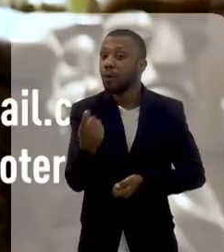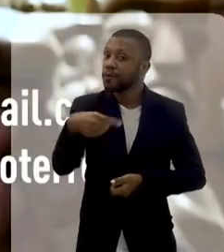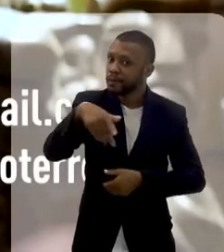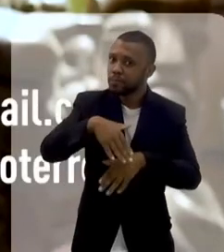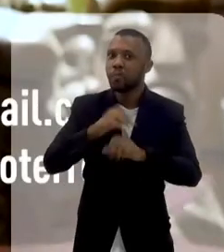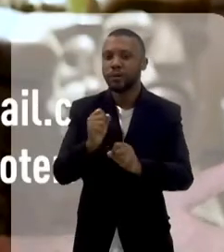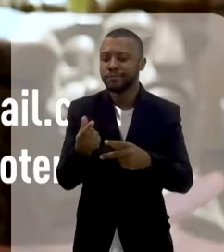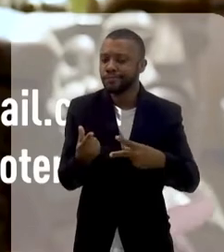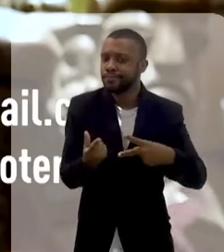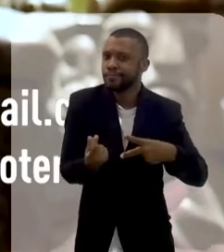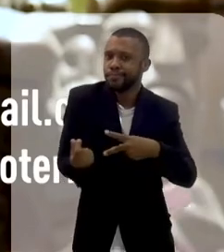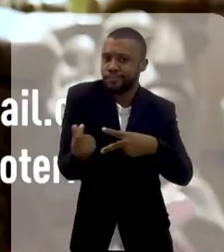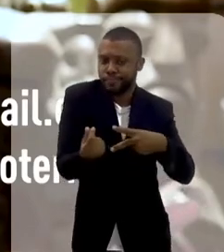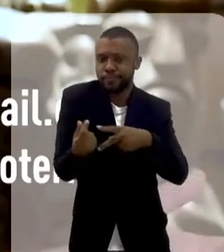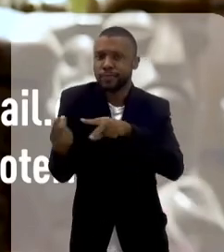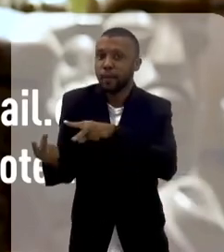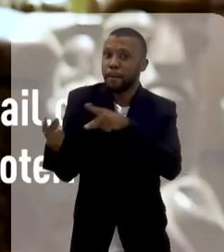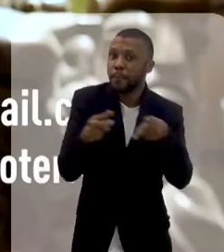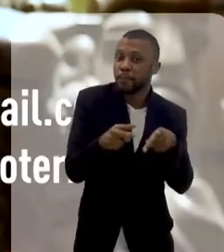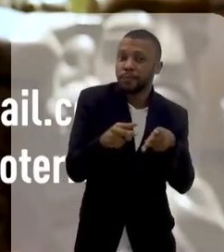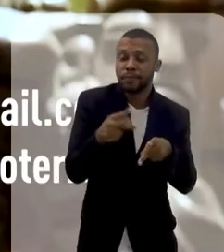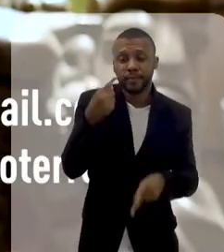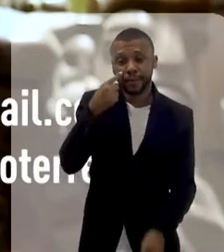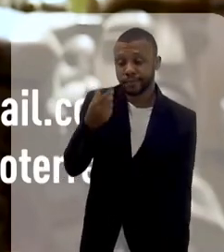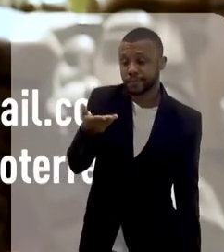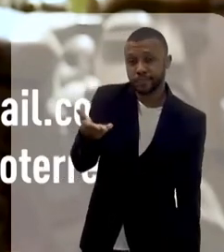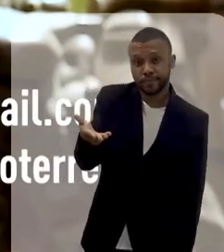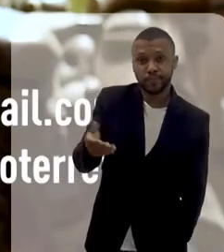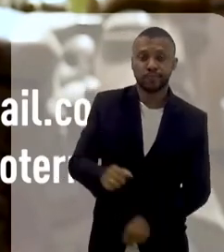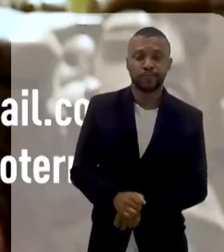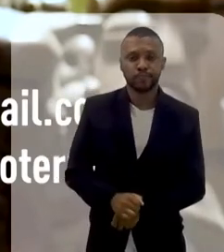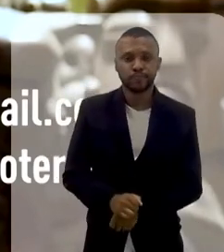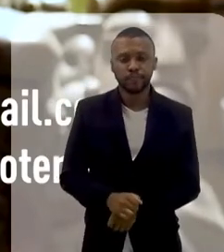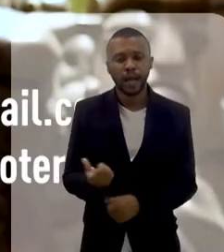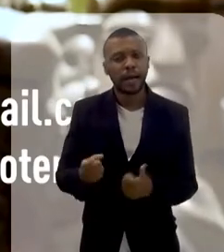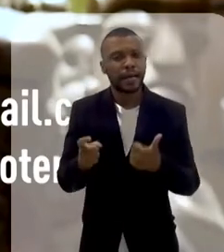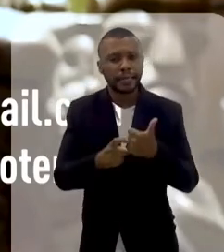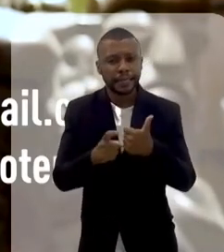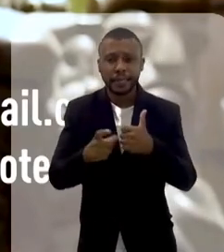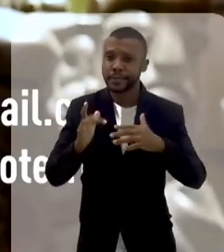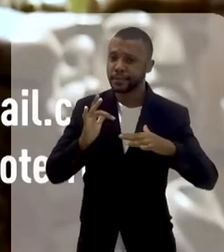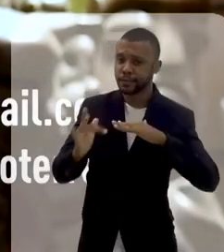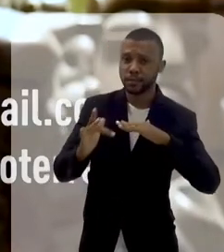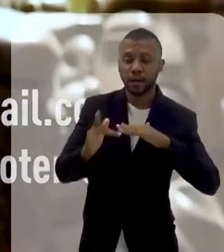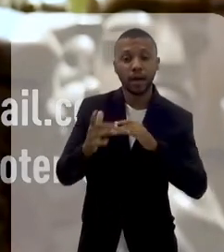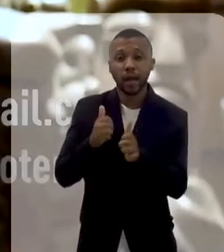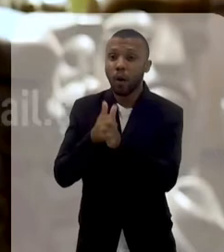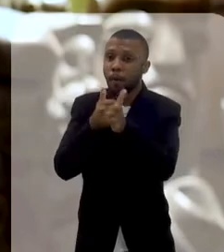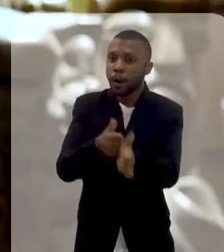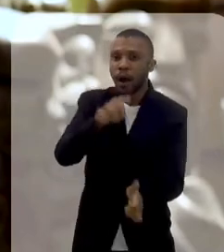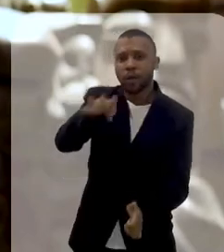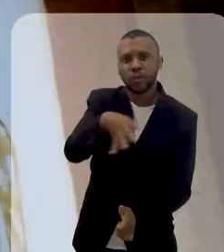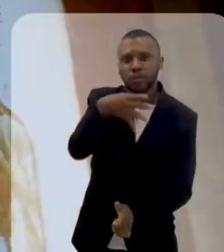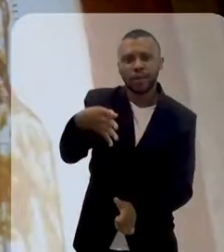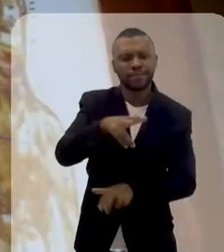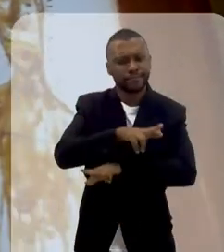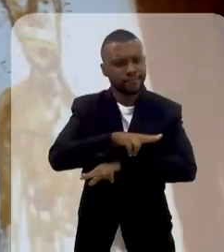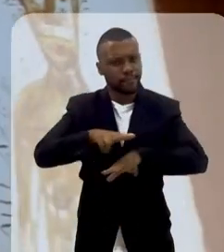benfeitoria.com/assineoterreiro ou mande um pix pra gente no salveoterreiro@gmail.com. Siga a gente nas redes sociais e acompanhe toda a nossa